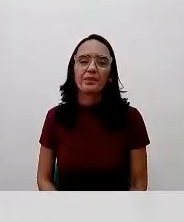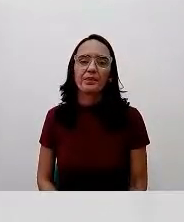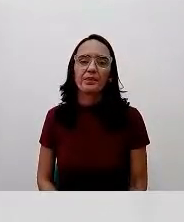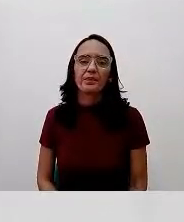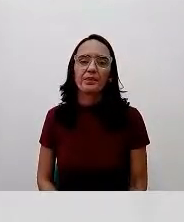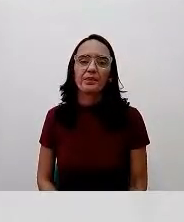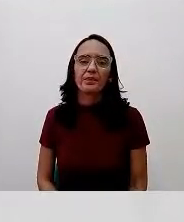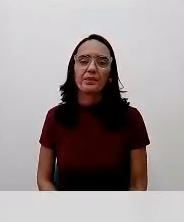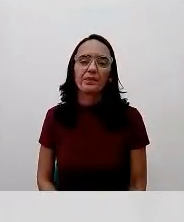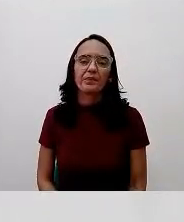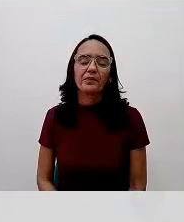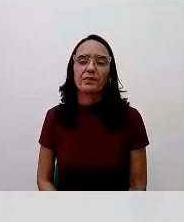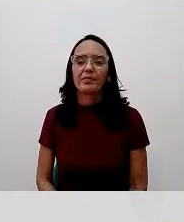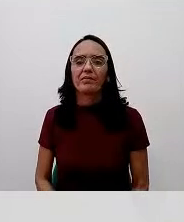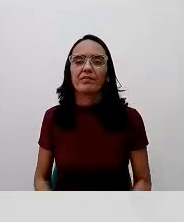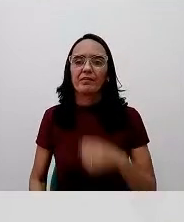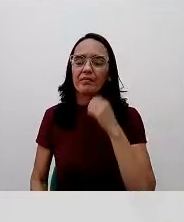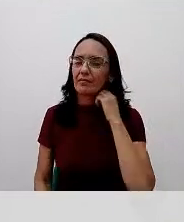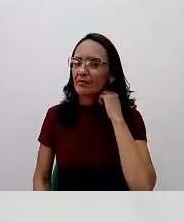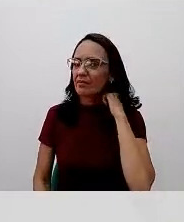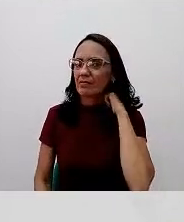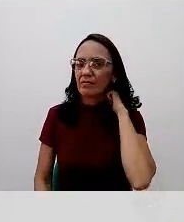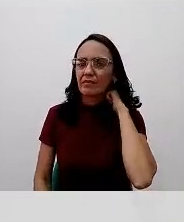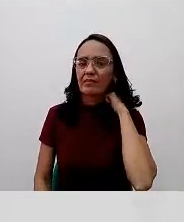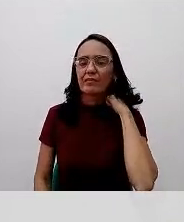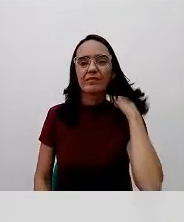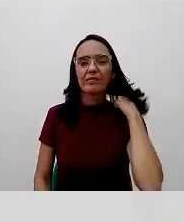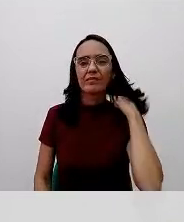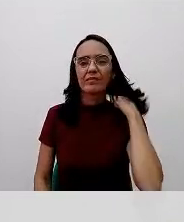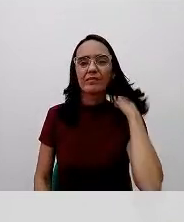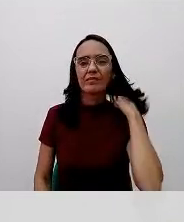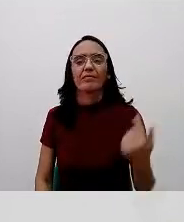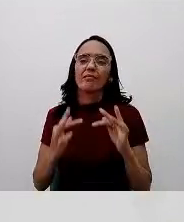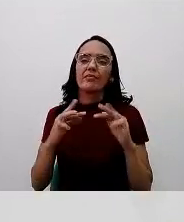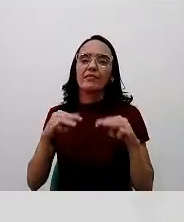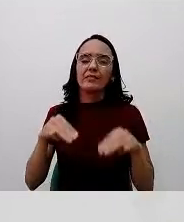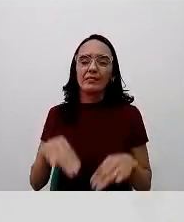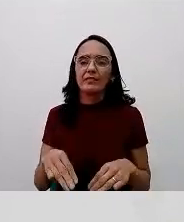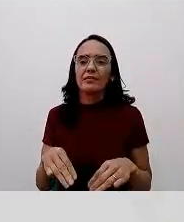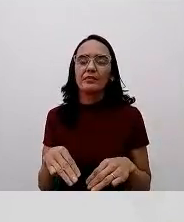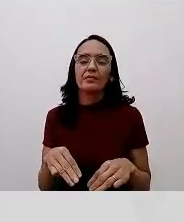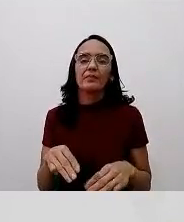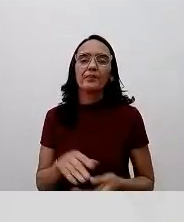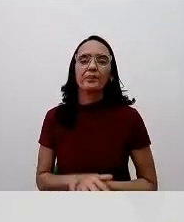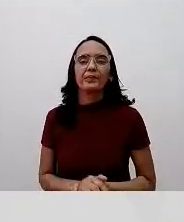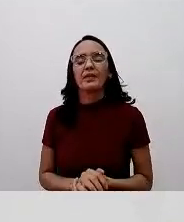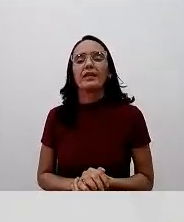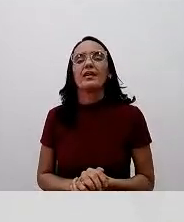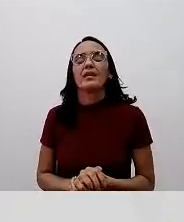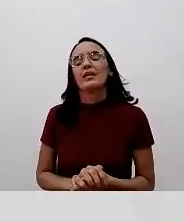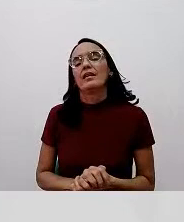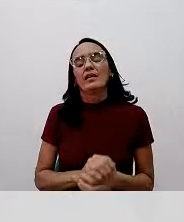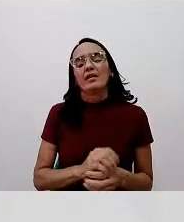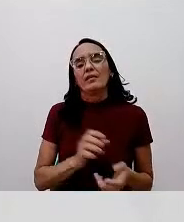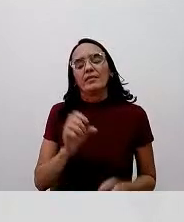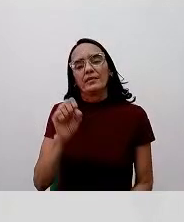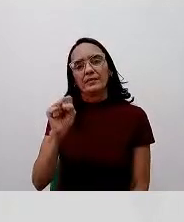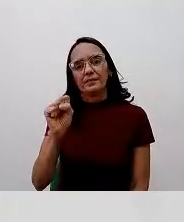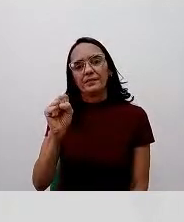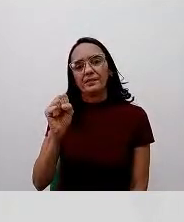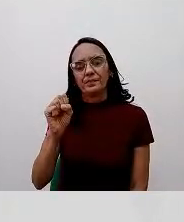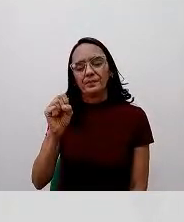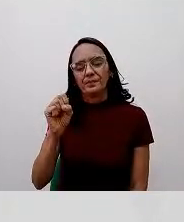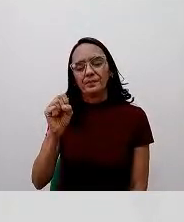Pessoal, estamos chegando ao fim, né, de mais uma Semana Nacional de Ciência e Tecnologia realizada pelo Campus da Ceilândia. Essa é